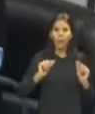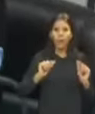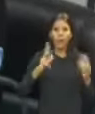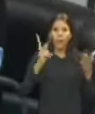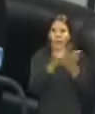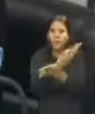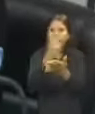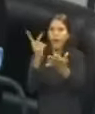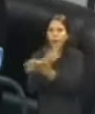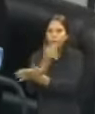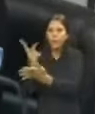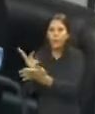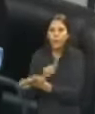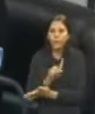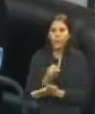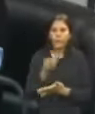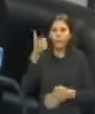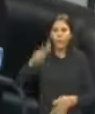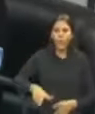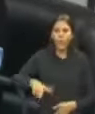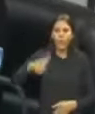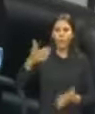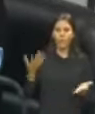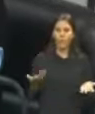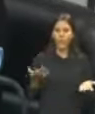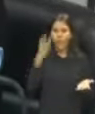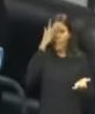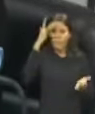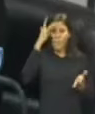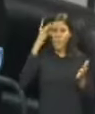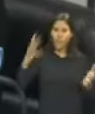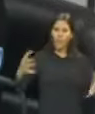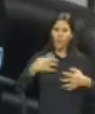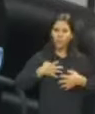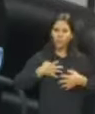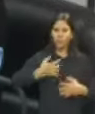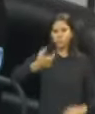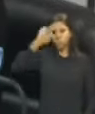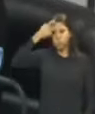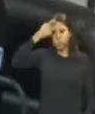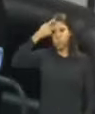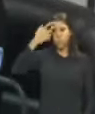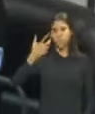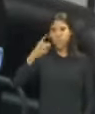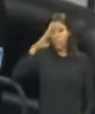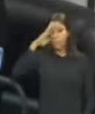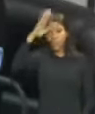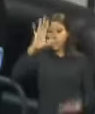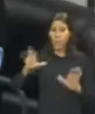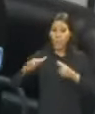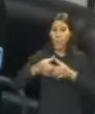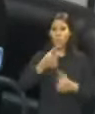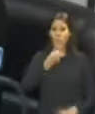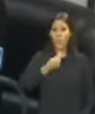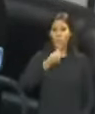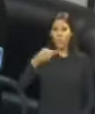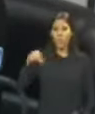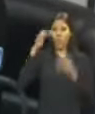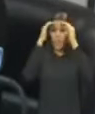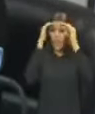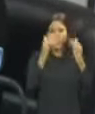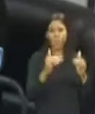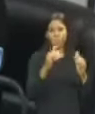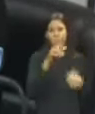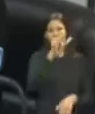impunidade, para que as pessoas realmente despertem, especialmente os homens, para o respeito que tem que